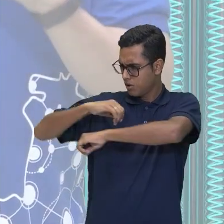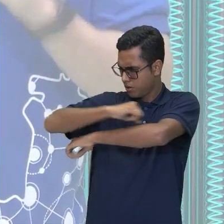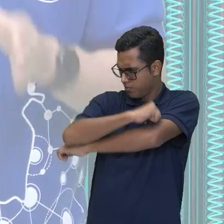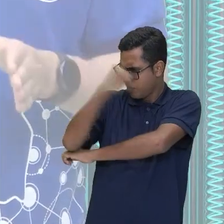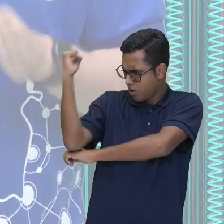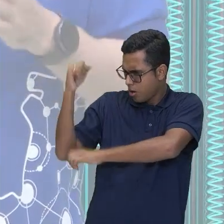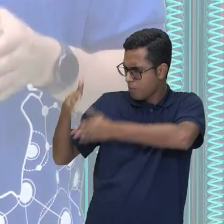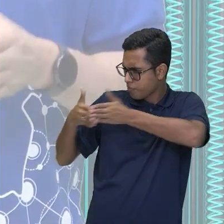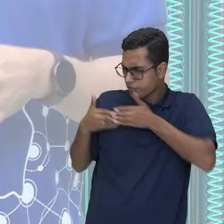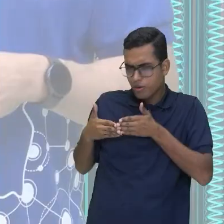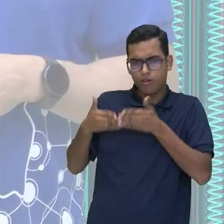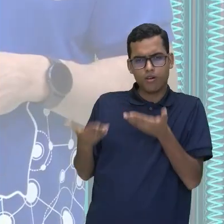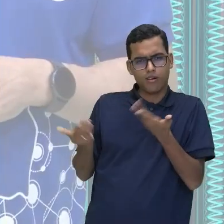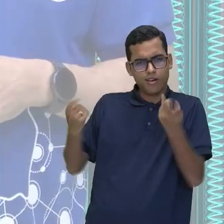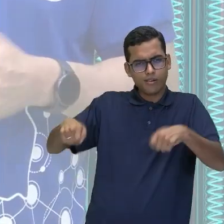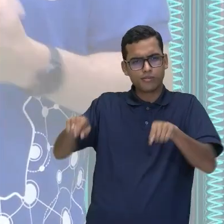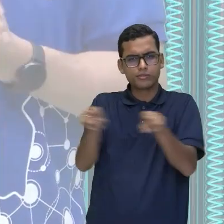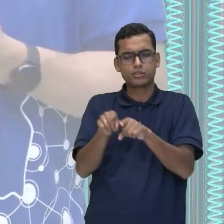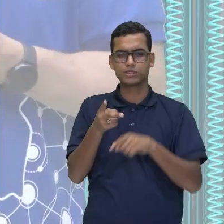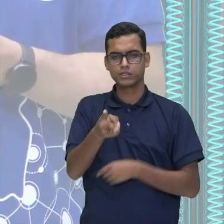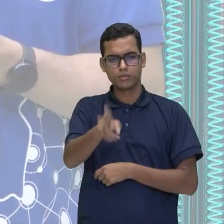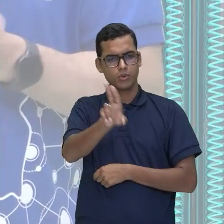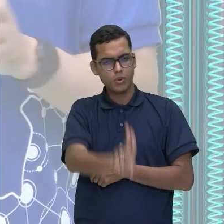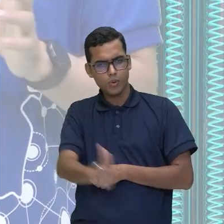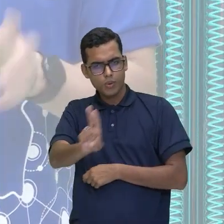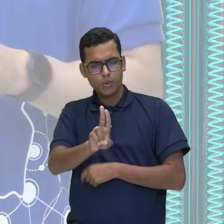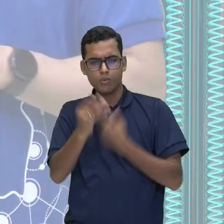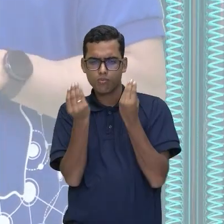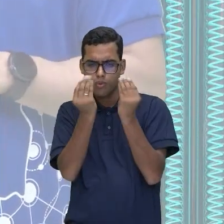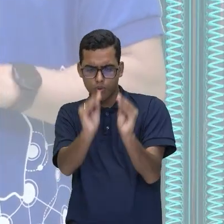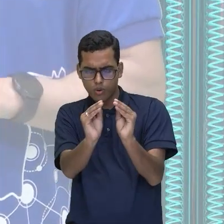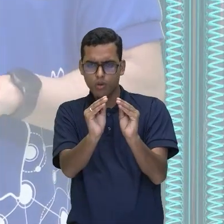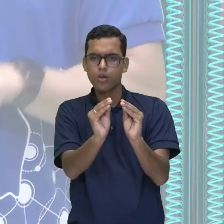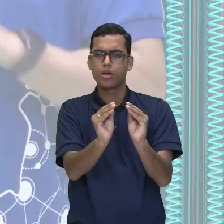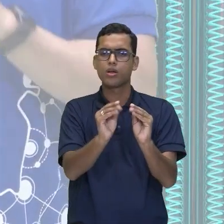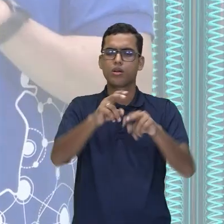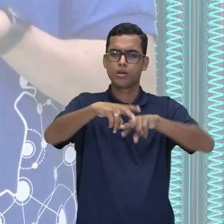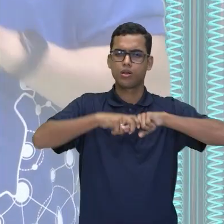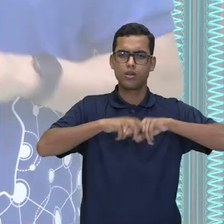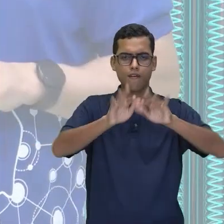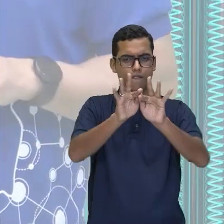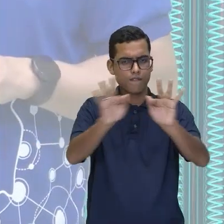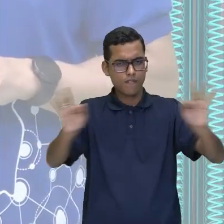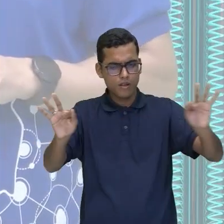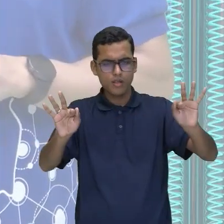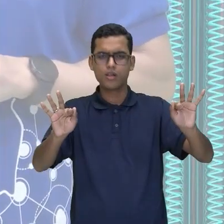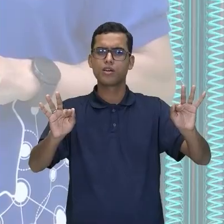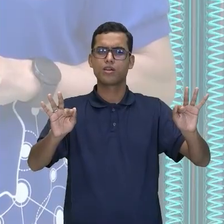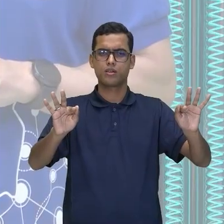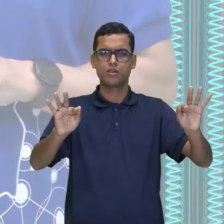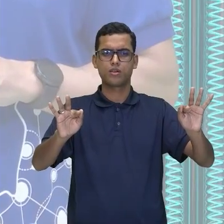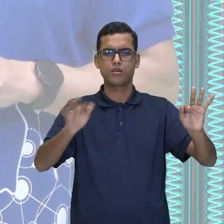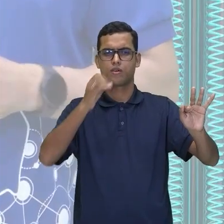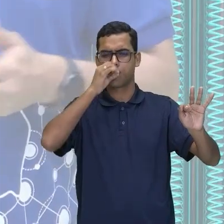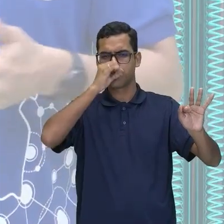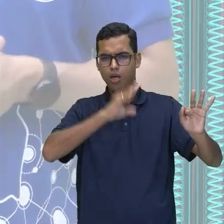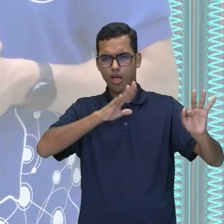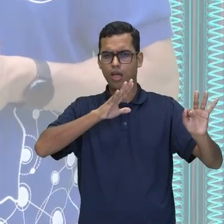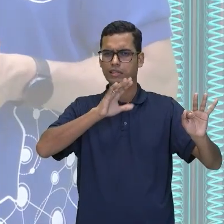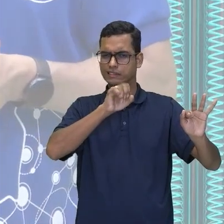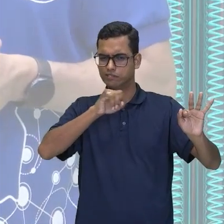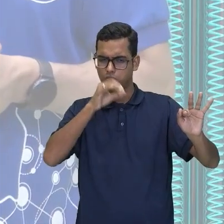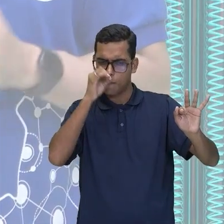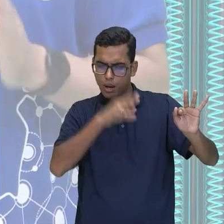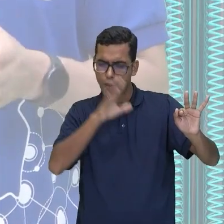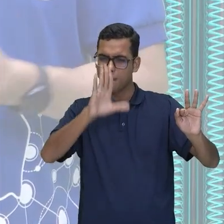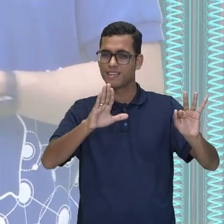que tiver, que couber essa palavra, vocês coloquem ela ali, porque ela vai tornar a sua fala, ainda que seja uma construção um pouco mais rude como essa, vai tornar a